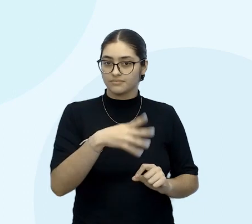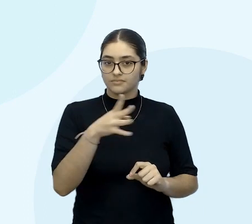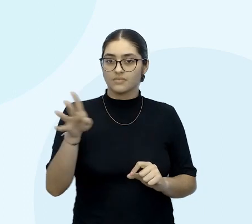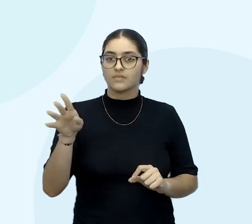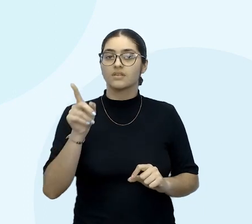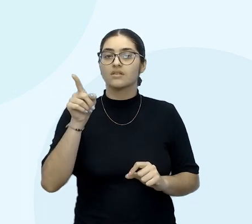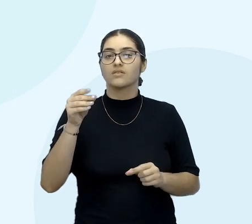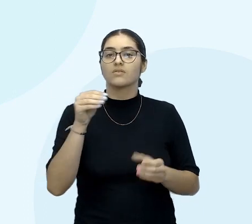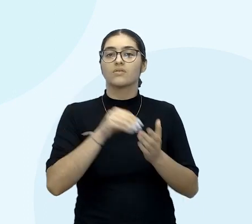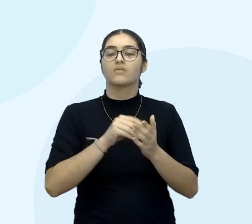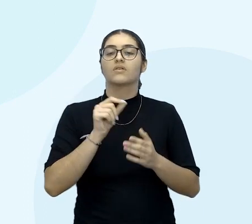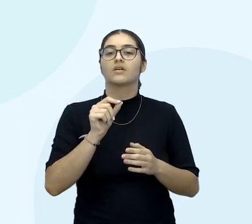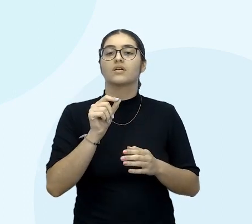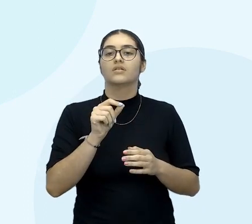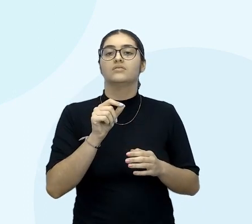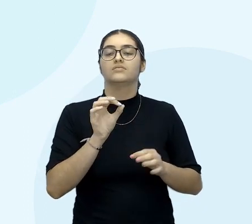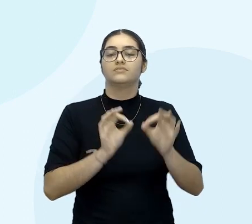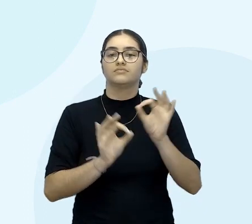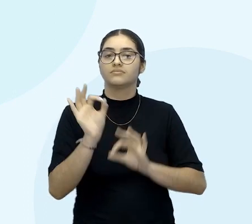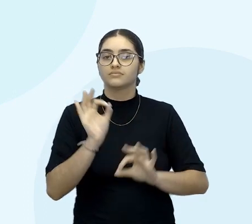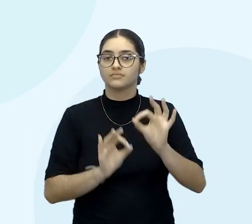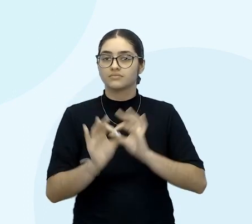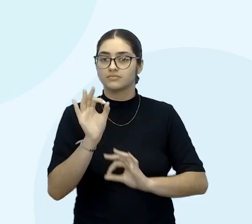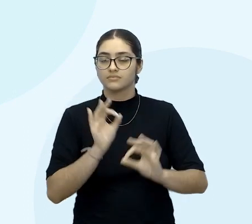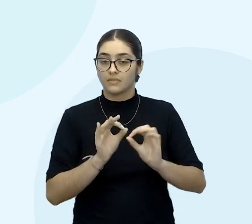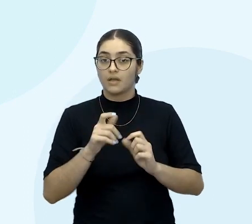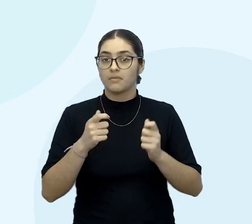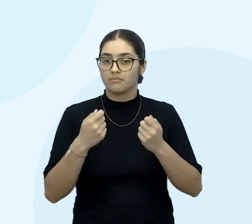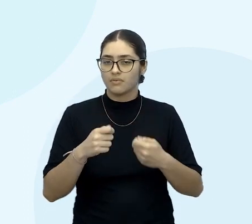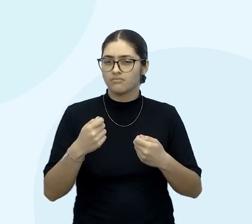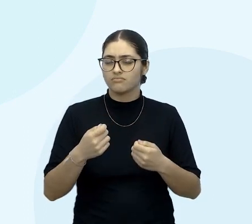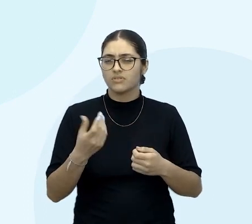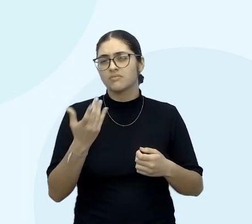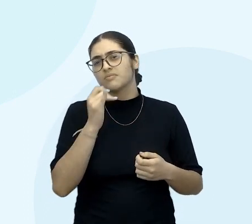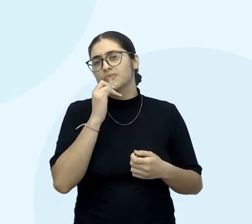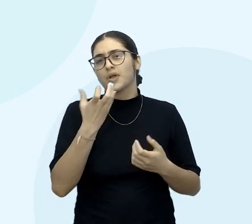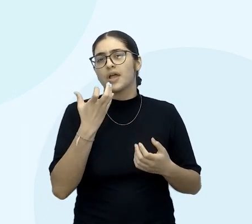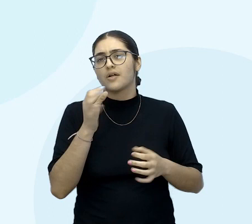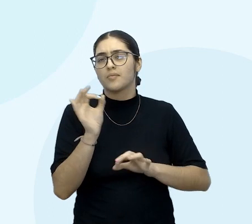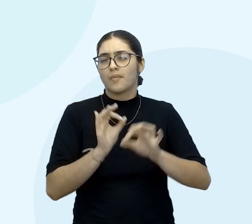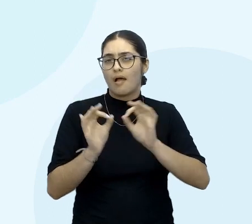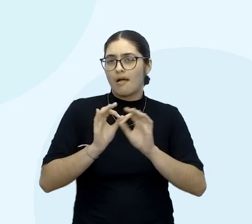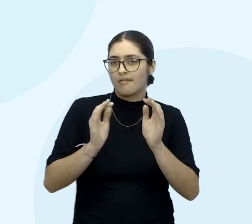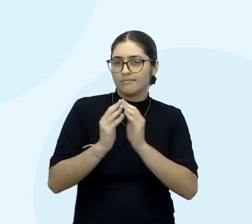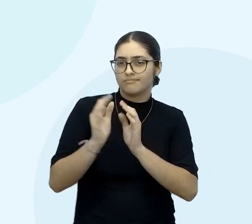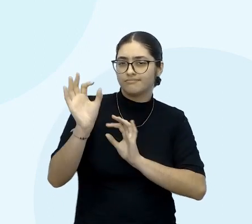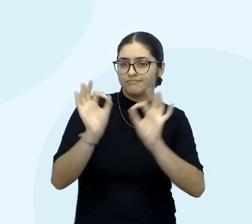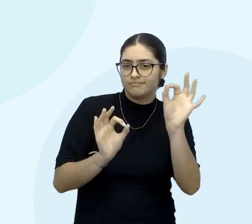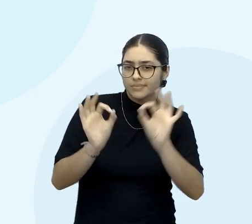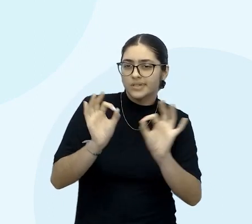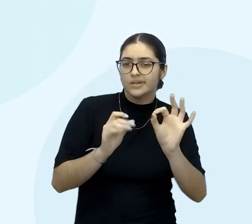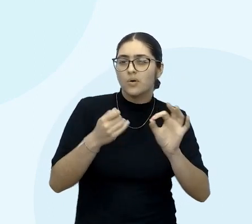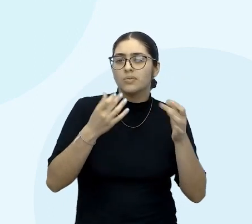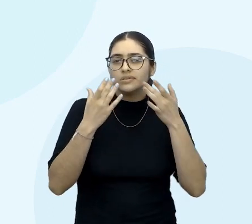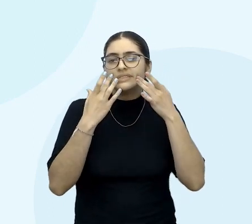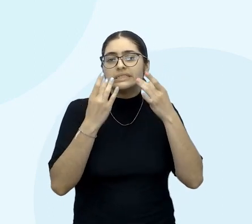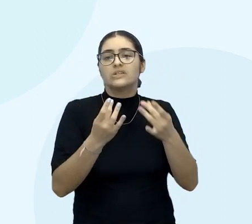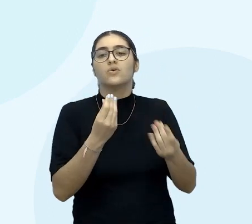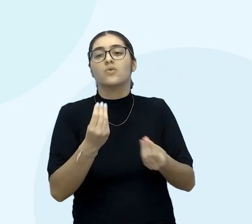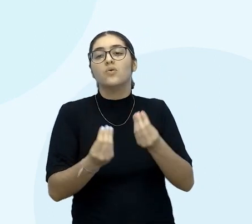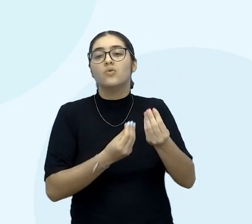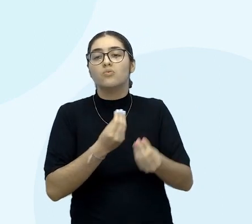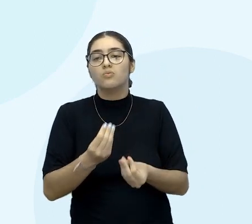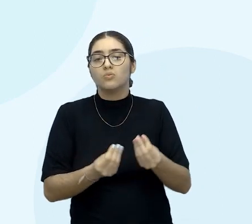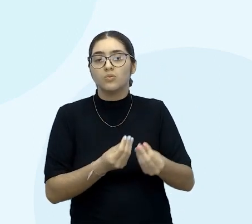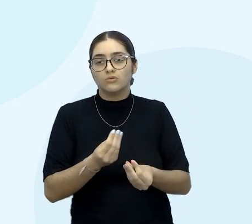Nela, colocaremos os equipamentos que a gente pretende colocar na edificação, a tensão desses equipamentos,